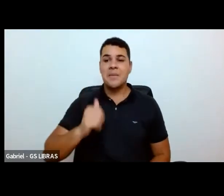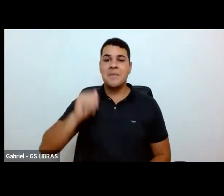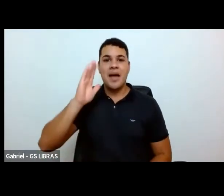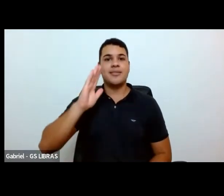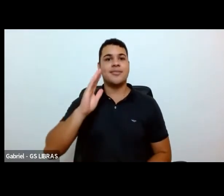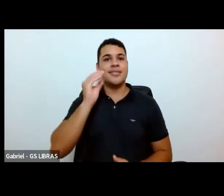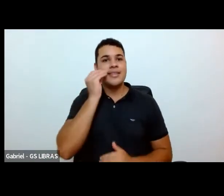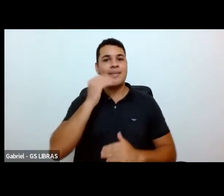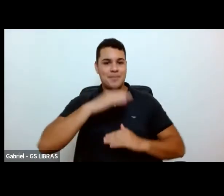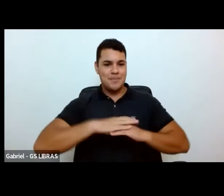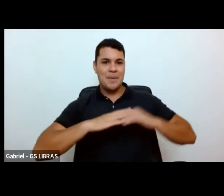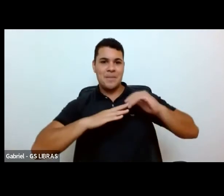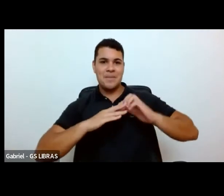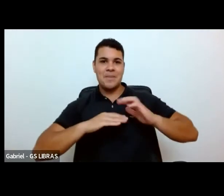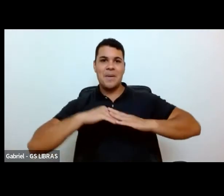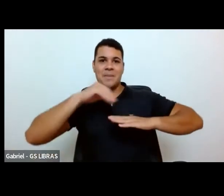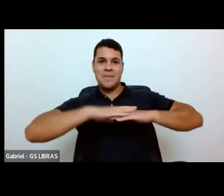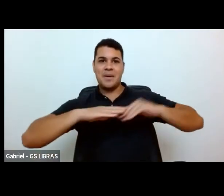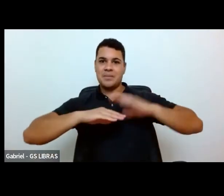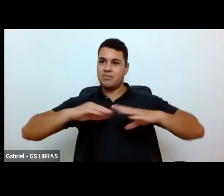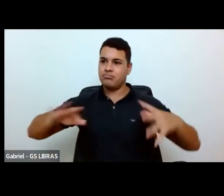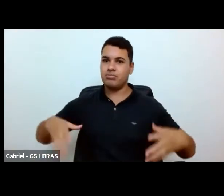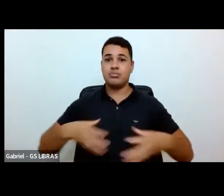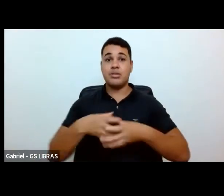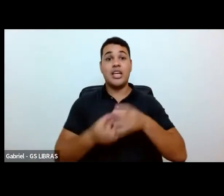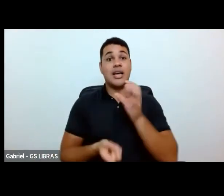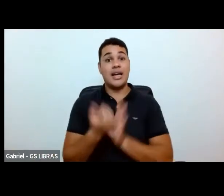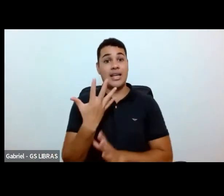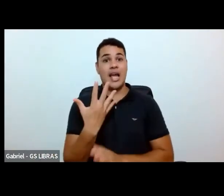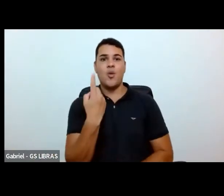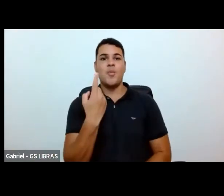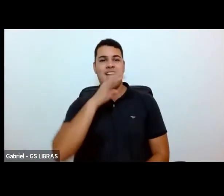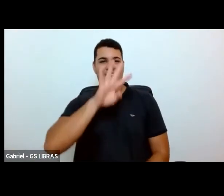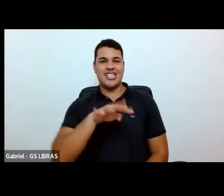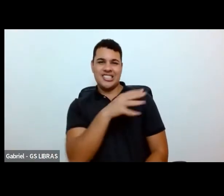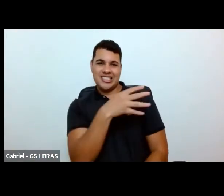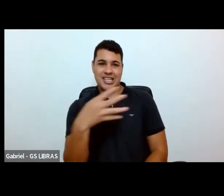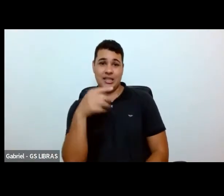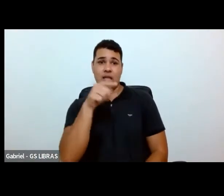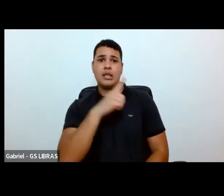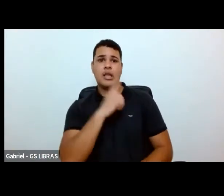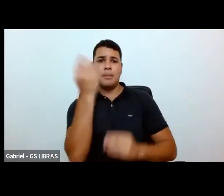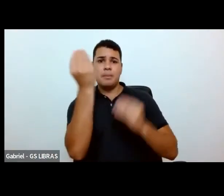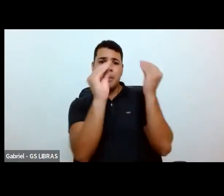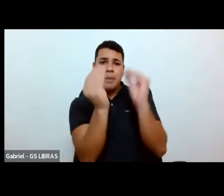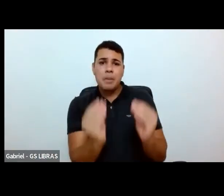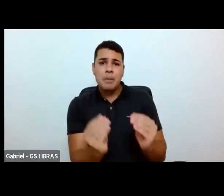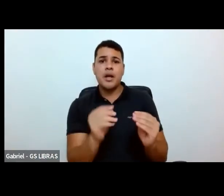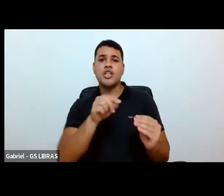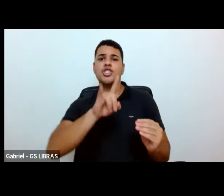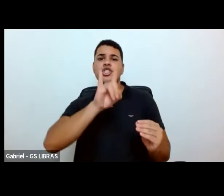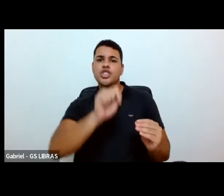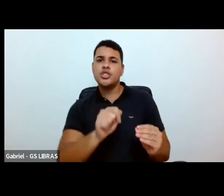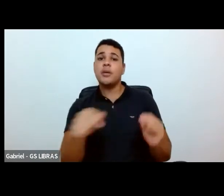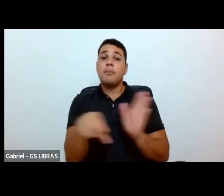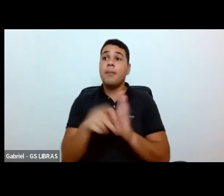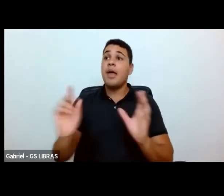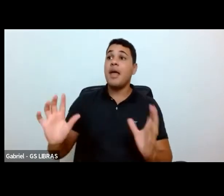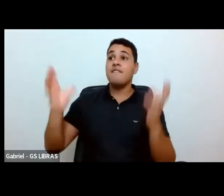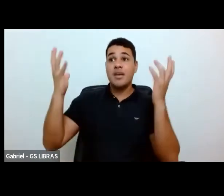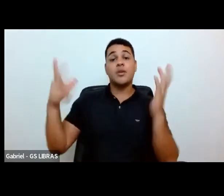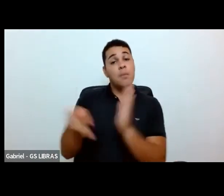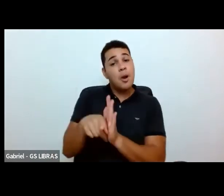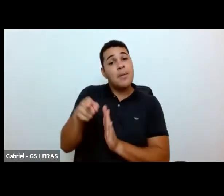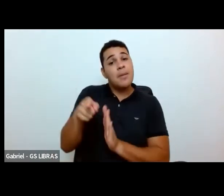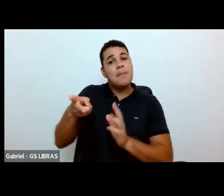esforço coletivo de trazer uma agenda, e acho que esse debate de hoje faz parte dessa agenda, mas eu queria reforçar o quanto que a gente tem que avançar e